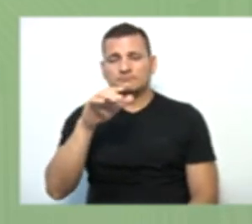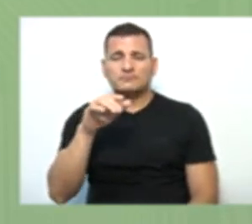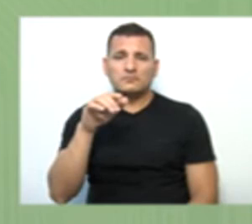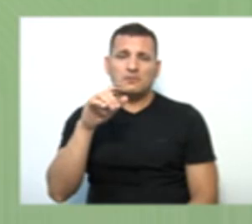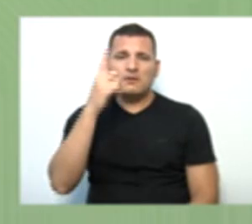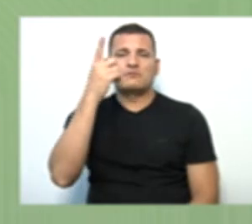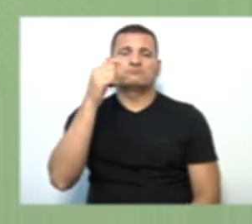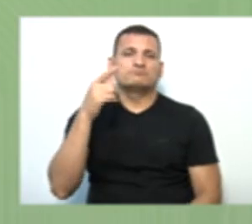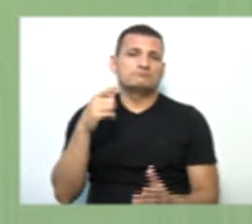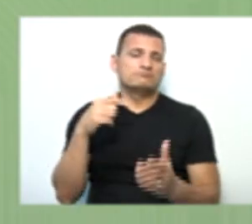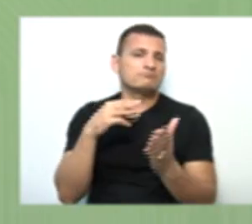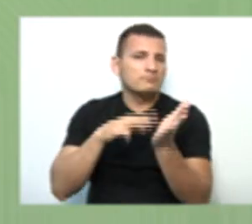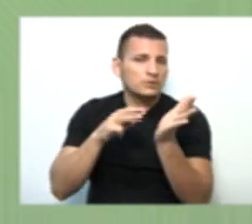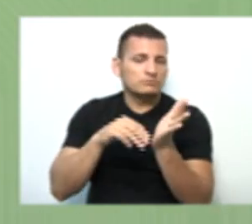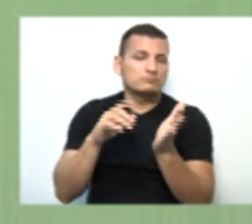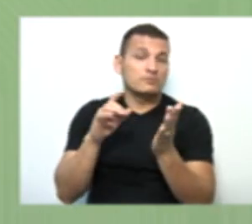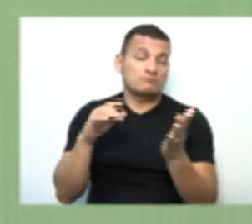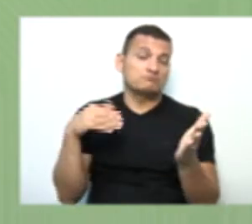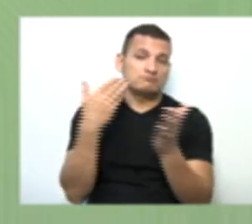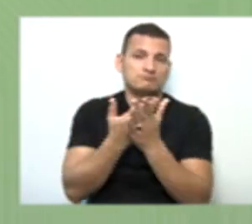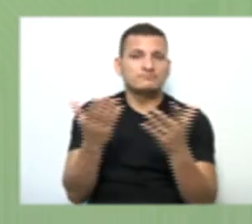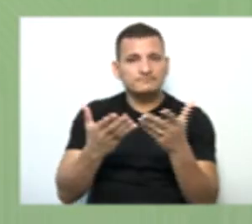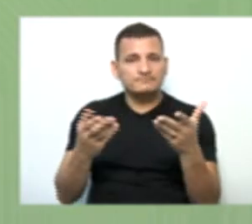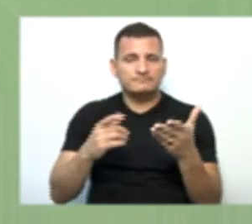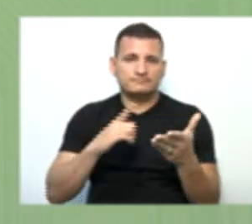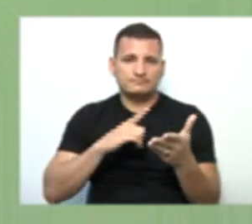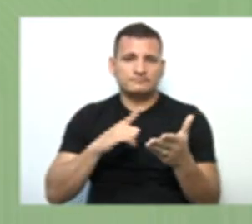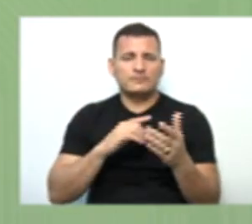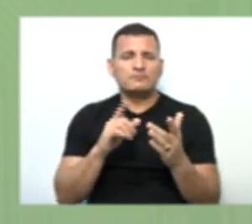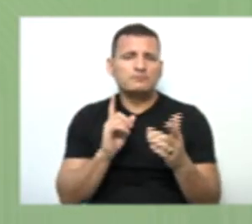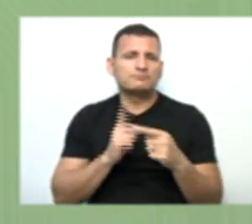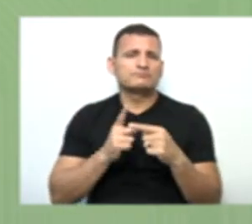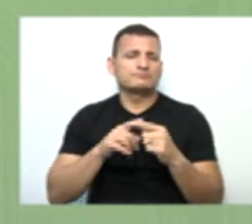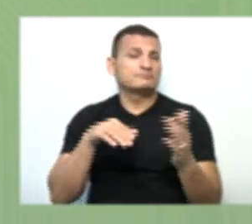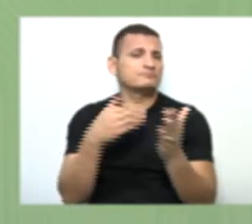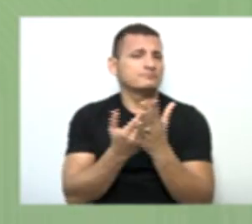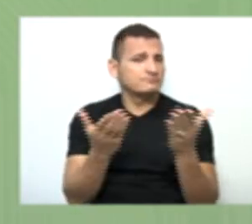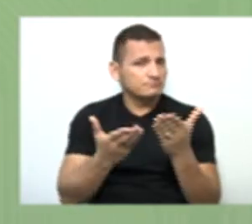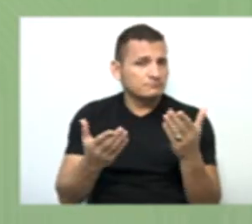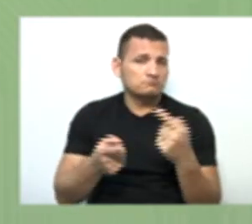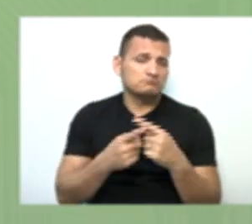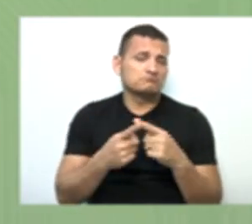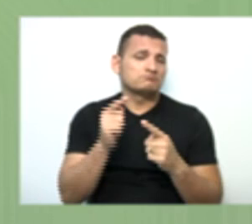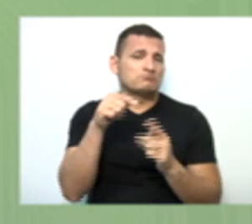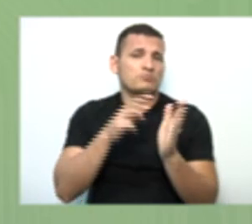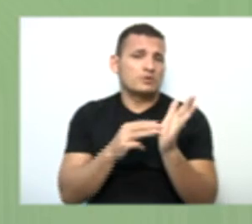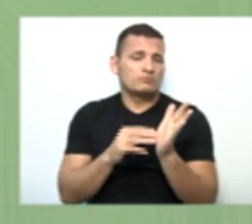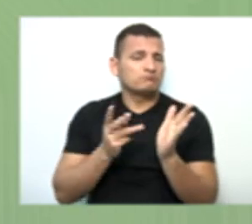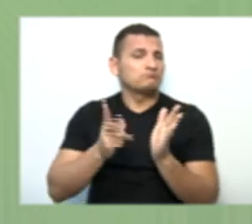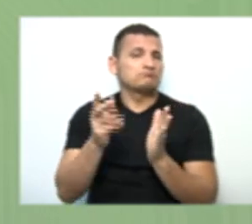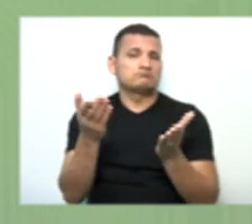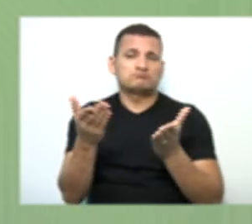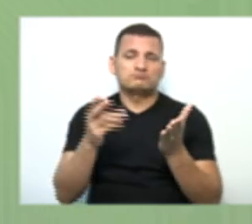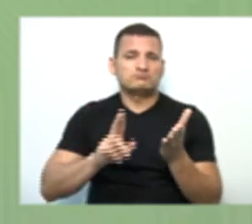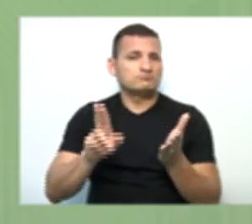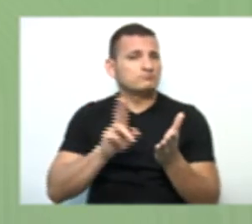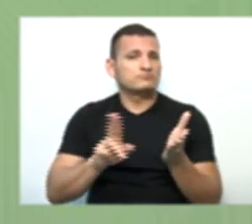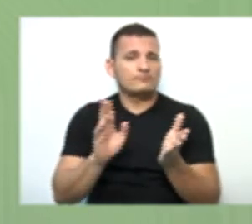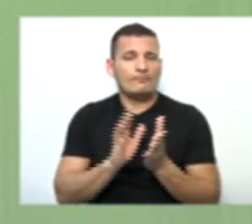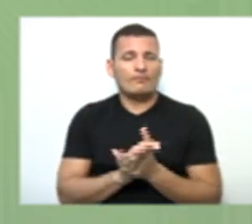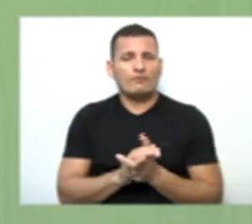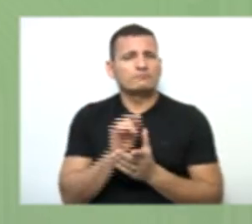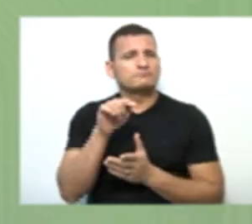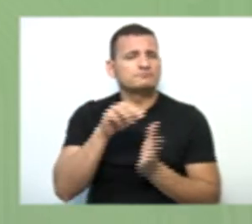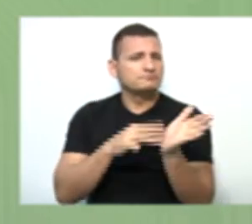hoje. Por que perdura até hoje? Porque continua atual, o método continua atual, que basicamente se resume em